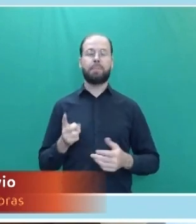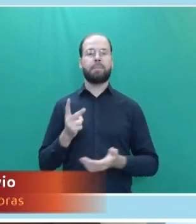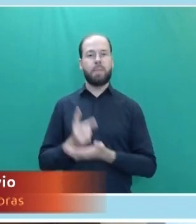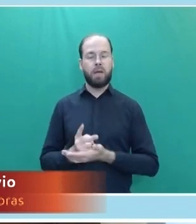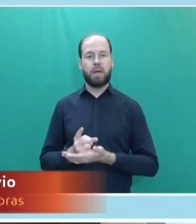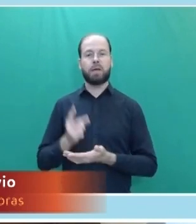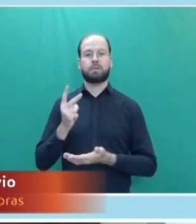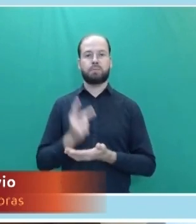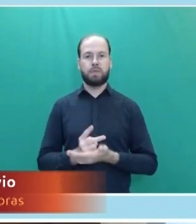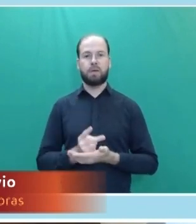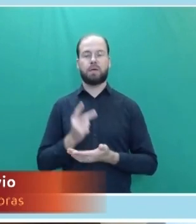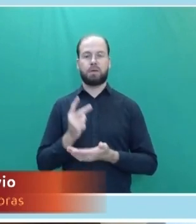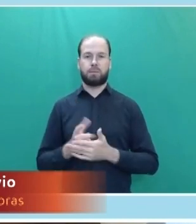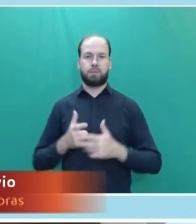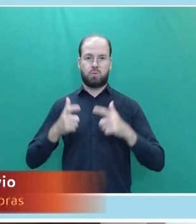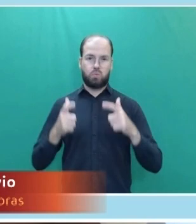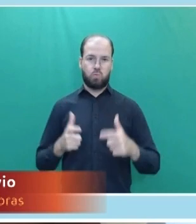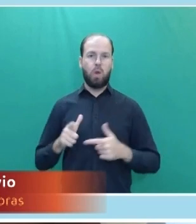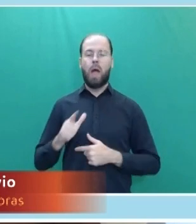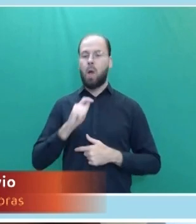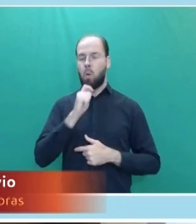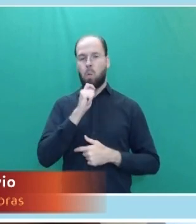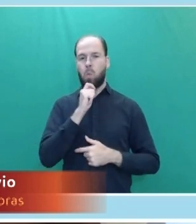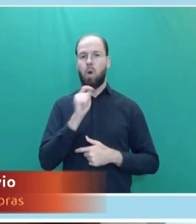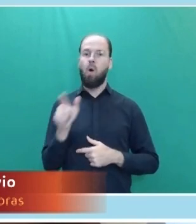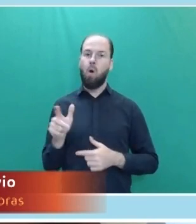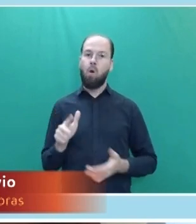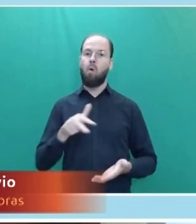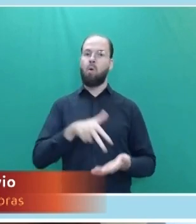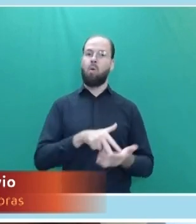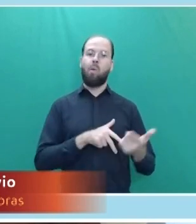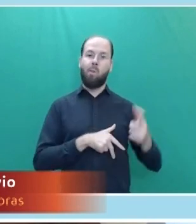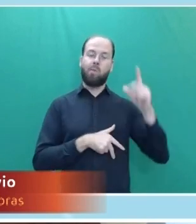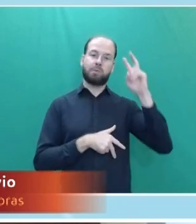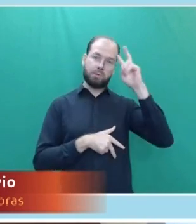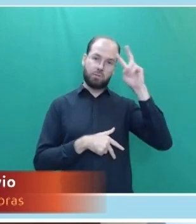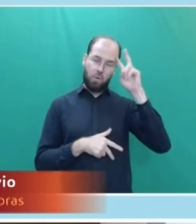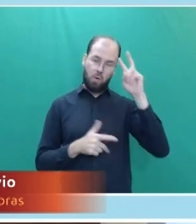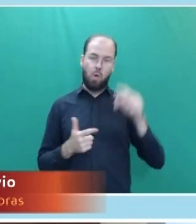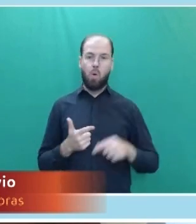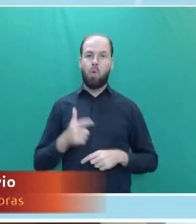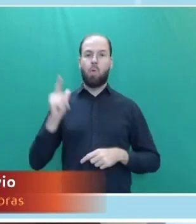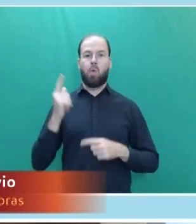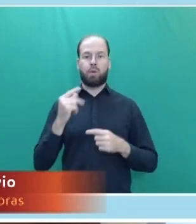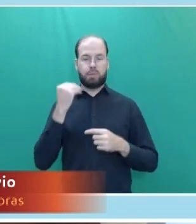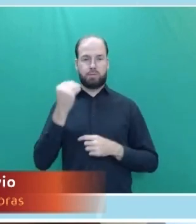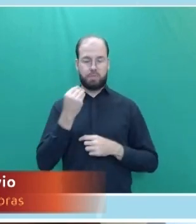nesse mesmo lugar, sem poder interpretar outras histórias, outras vivências?